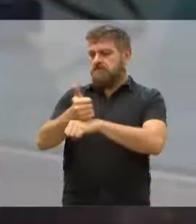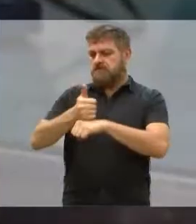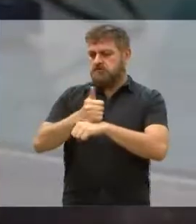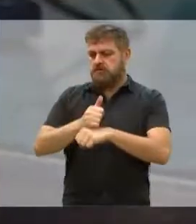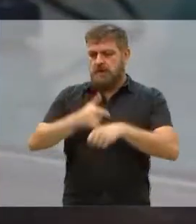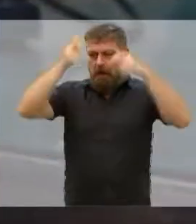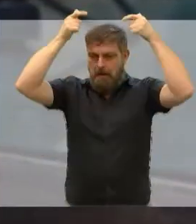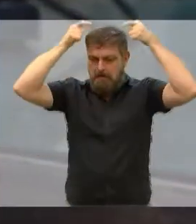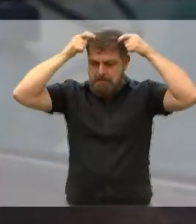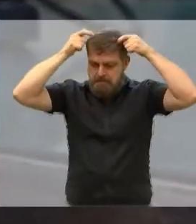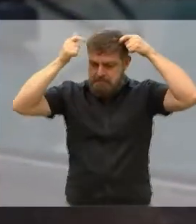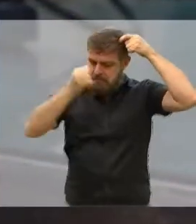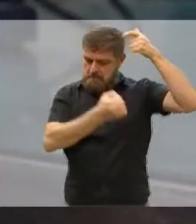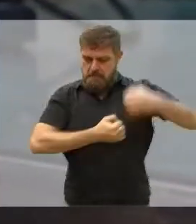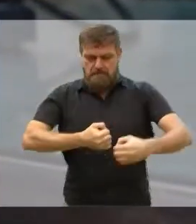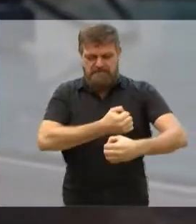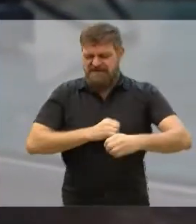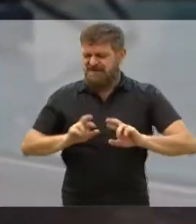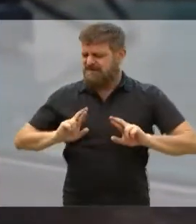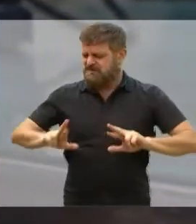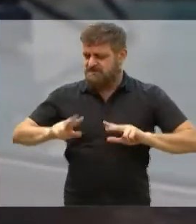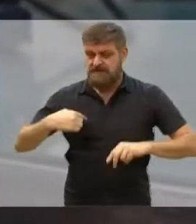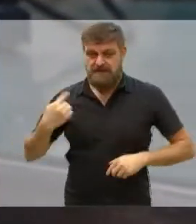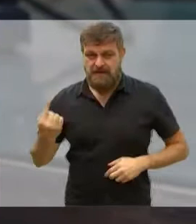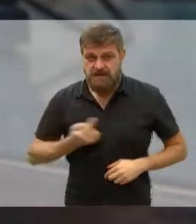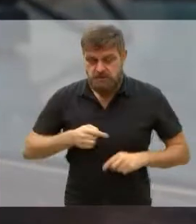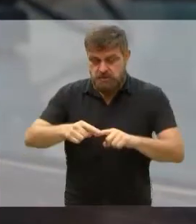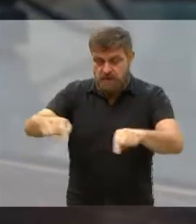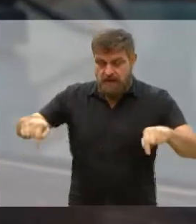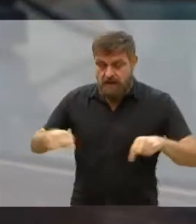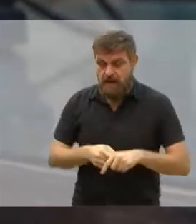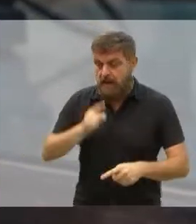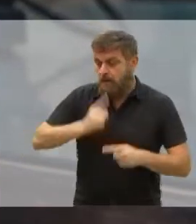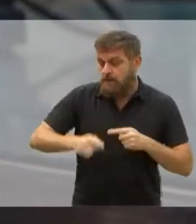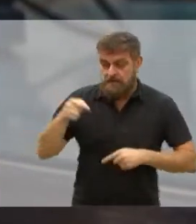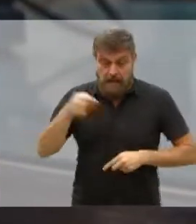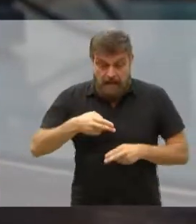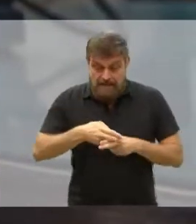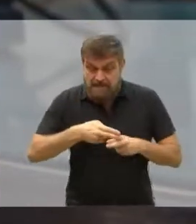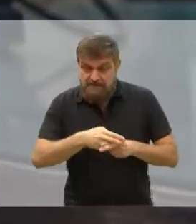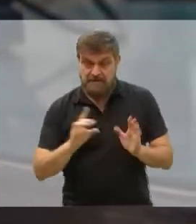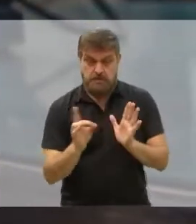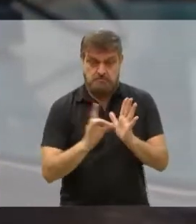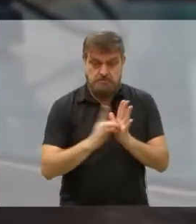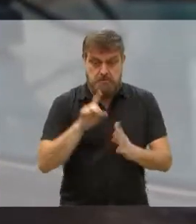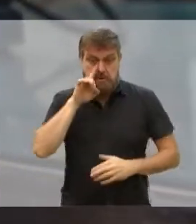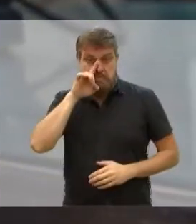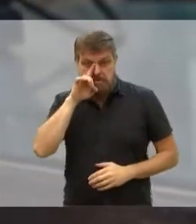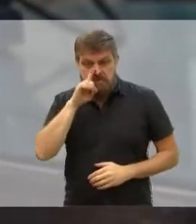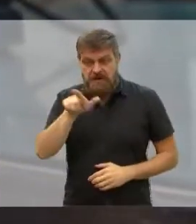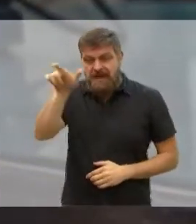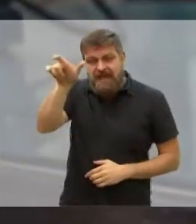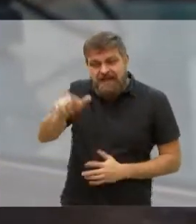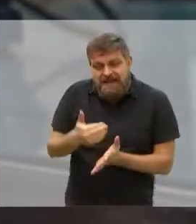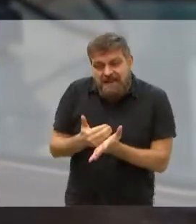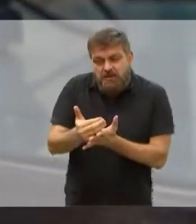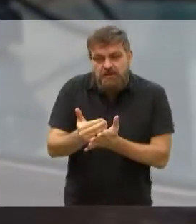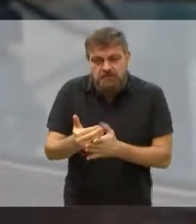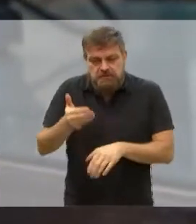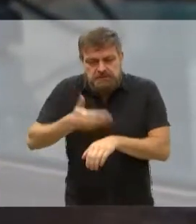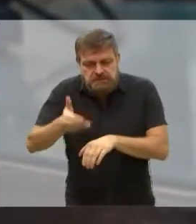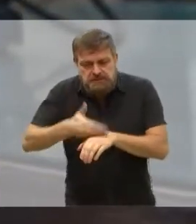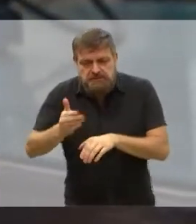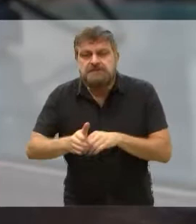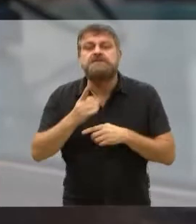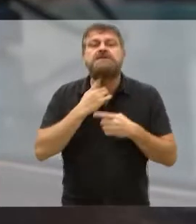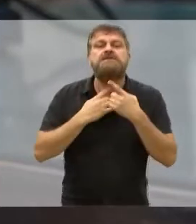Masterchef, mas é para poder se virar num ambiente de cozinha que geralmente é um ambiente proibido, porque tem faca, porque tem vidro e tal. E ele começou a fazer as atividades